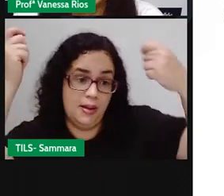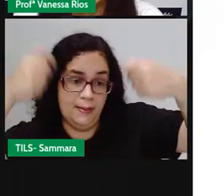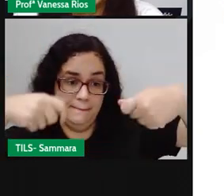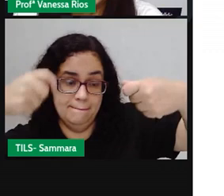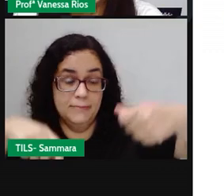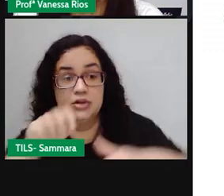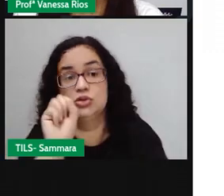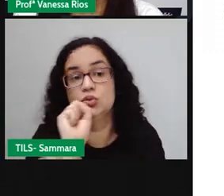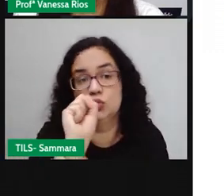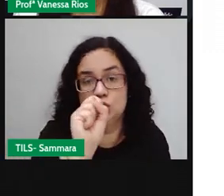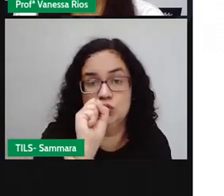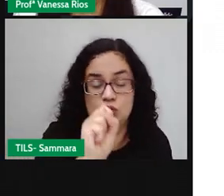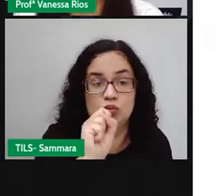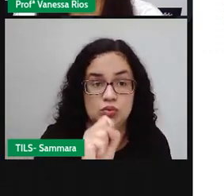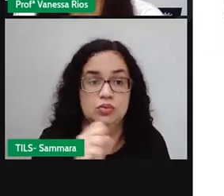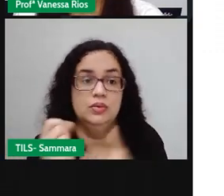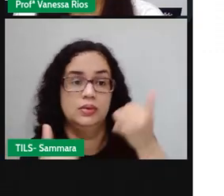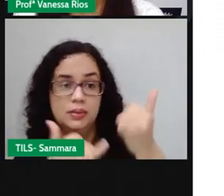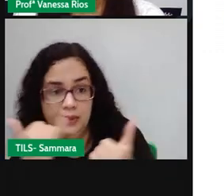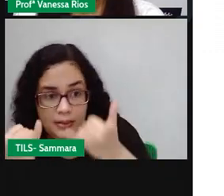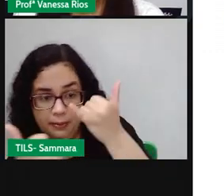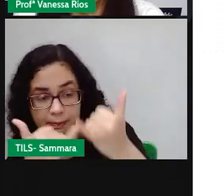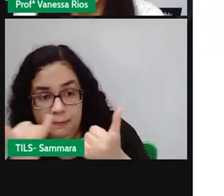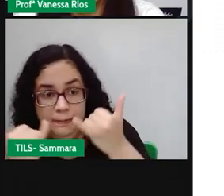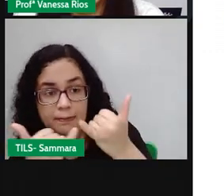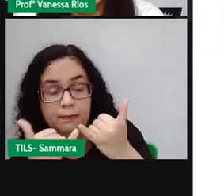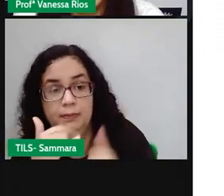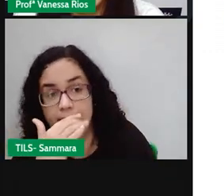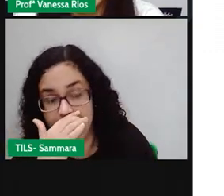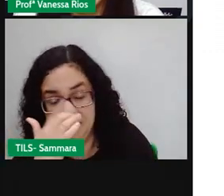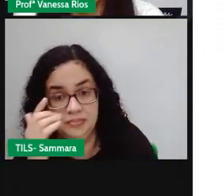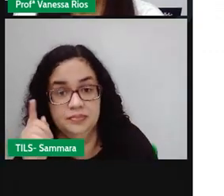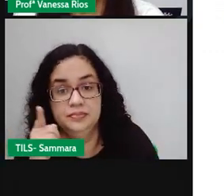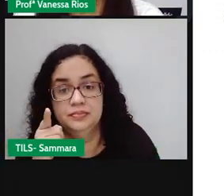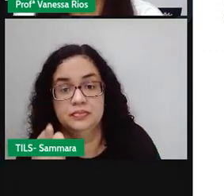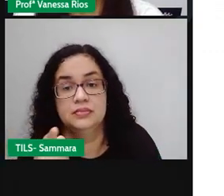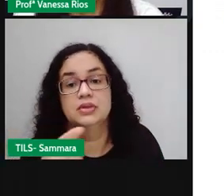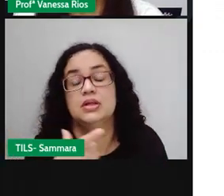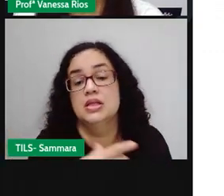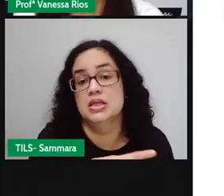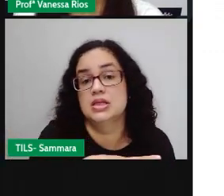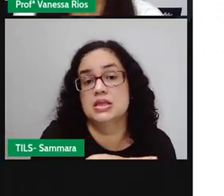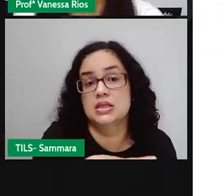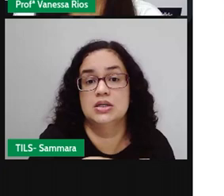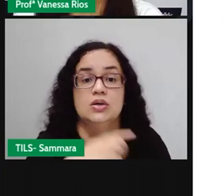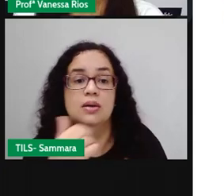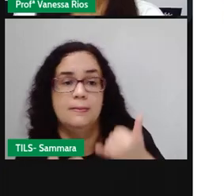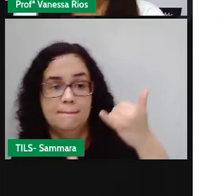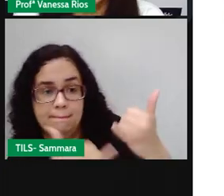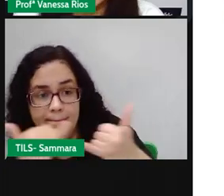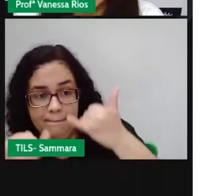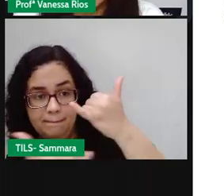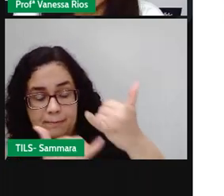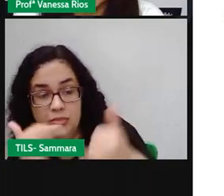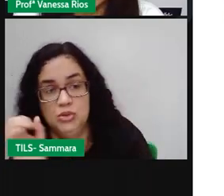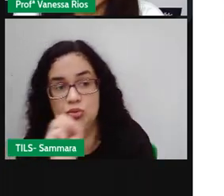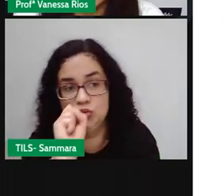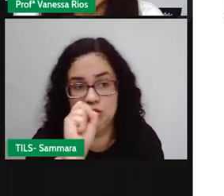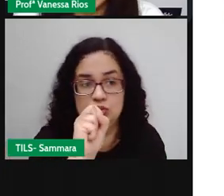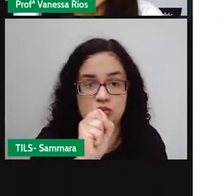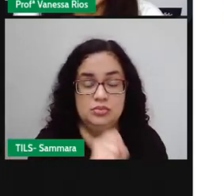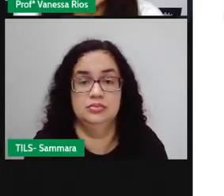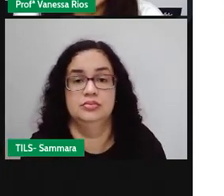relação à segurança, né, do brinquedo. Então, esse selo aí é o que vai indicar que o brinquedo é